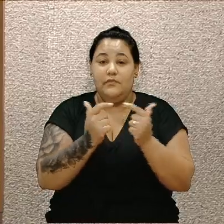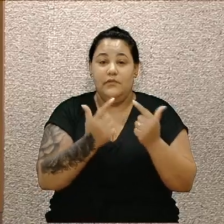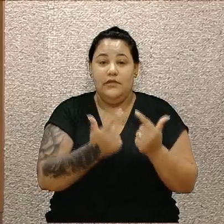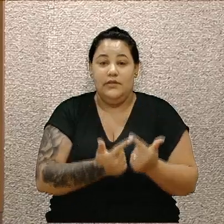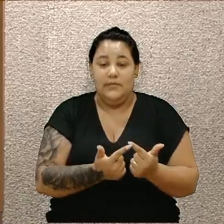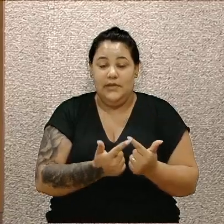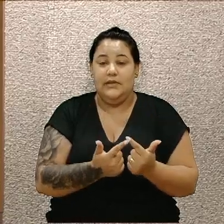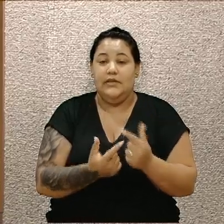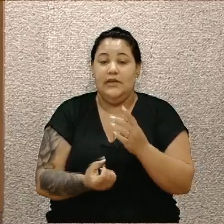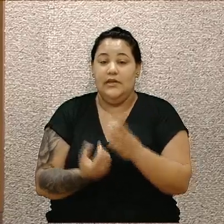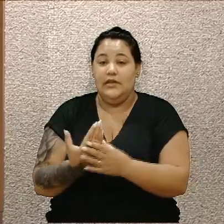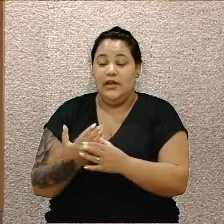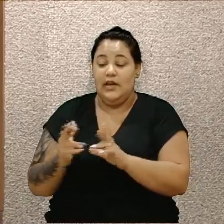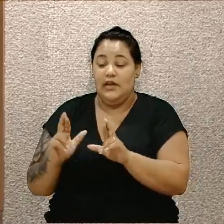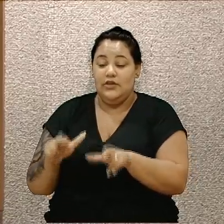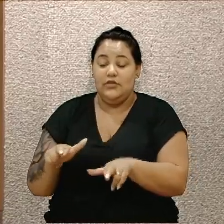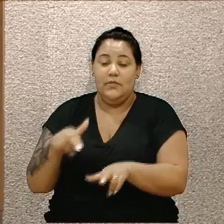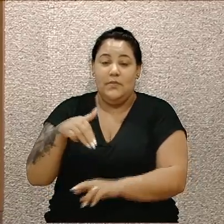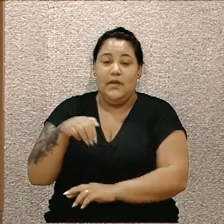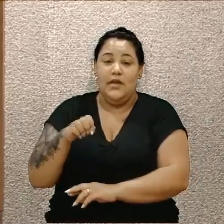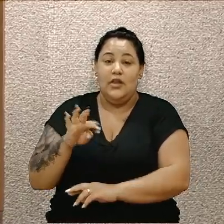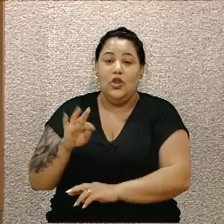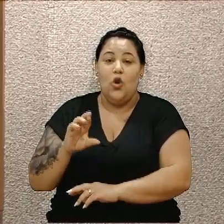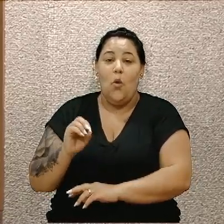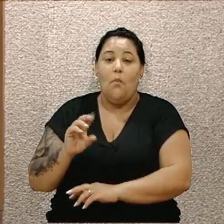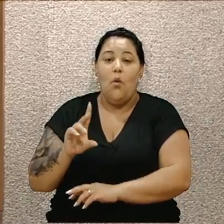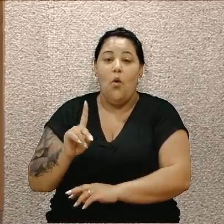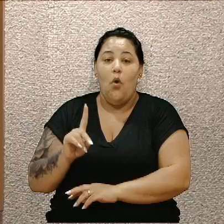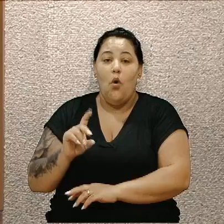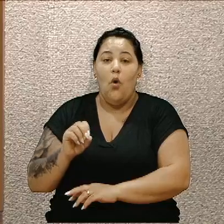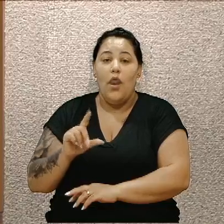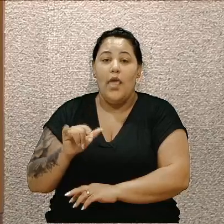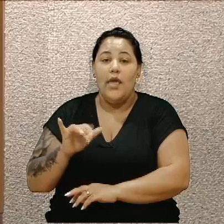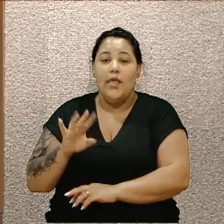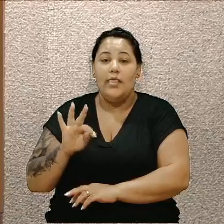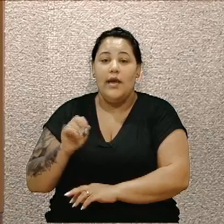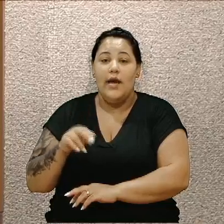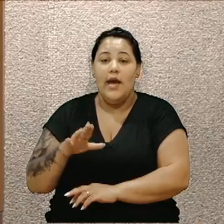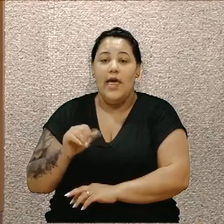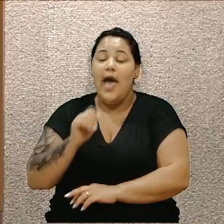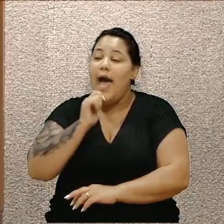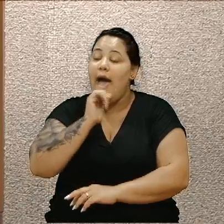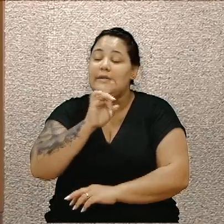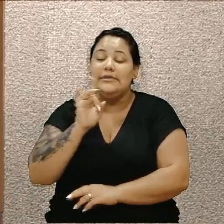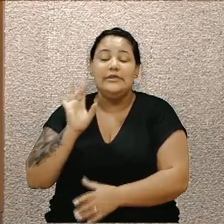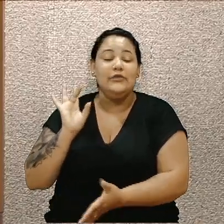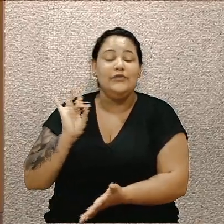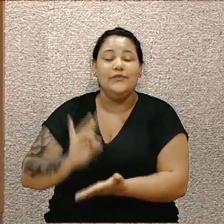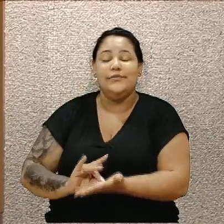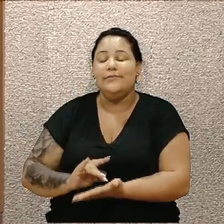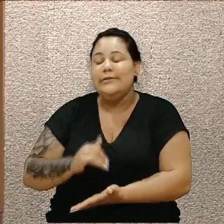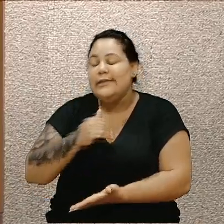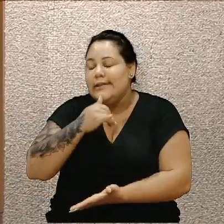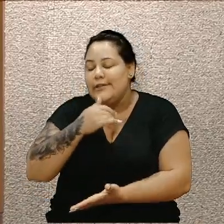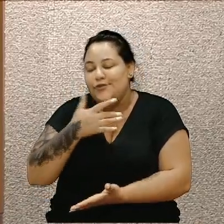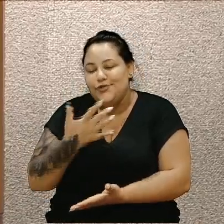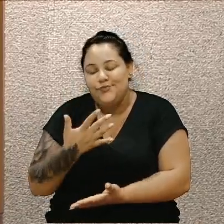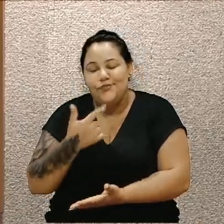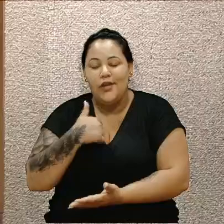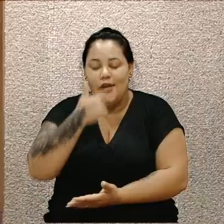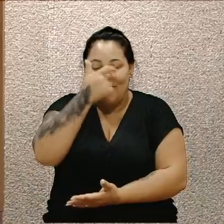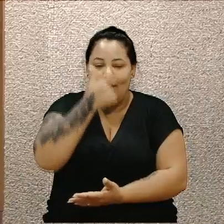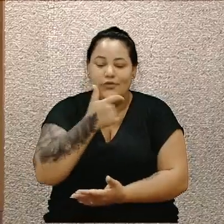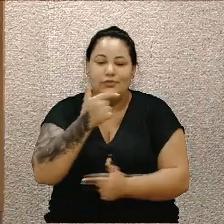região metropolitana da Serra Gaúcha. E até agora não foi implementado, né, lamentavelmente. Eu acho que é um trabalho, já que